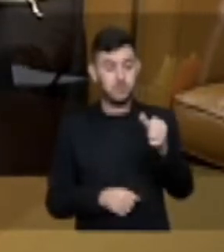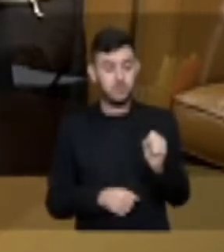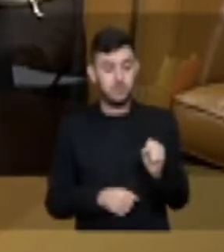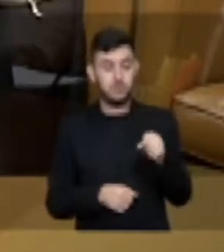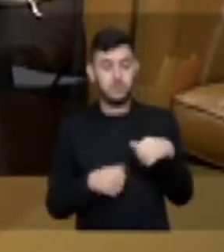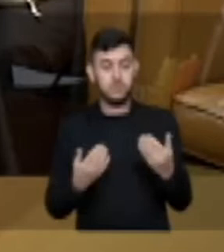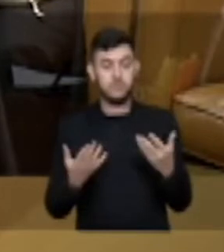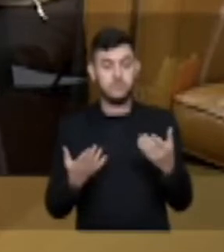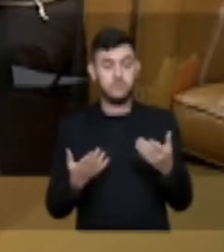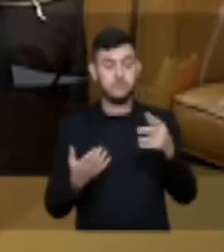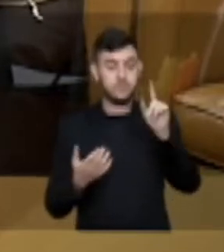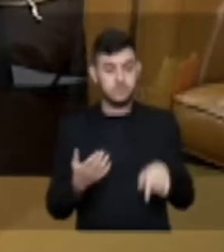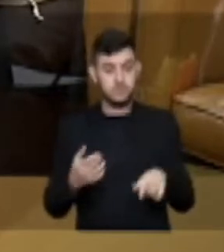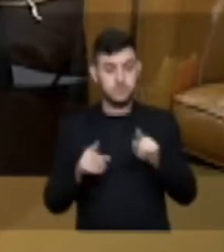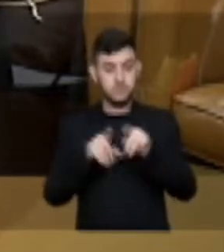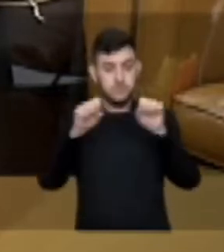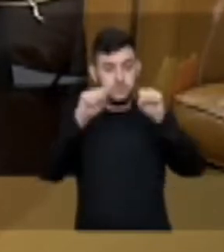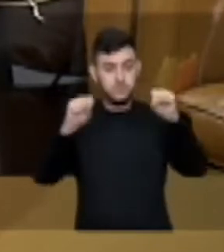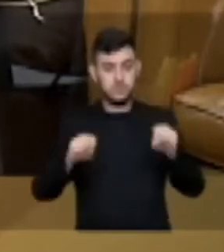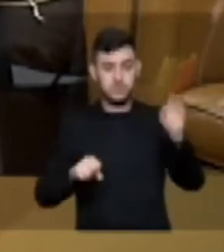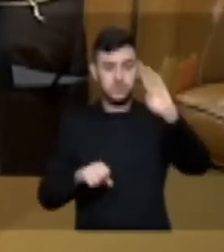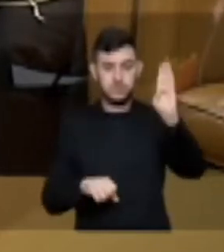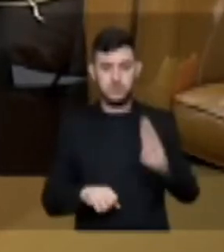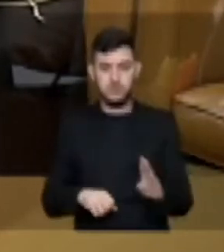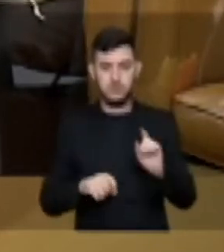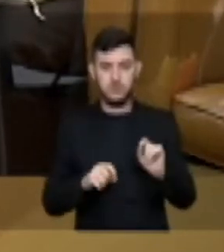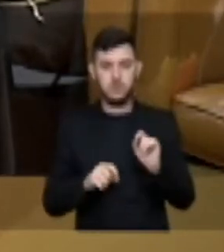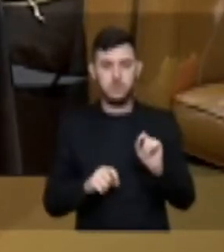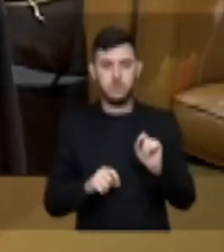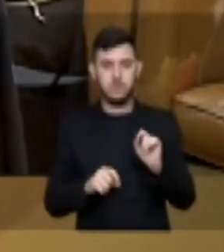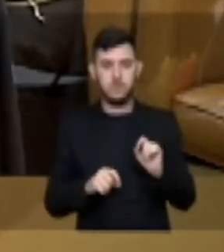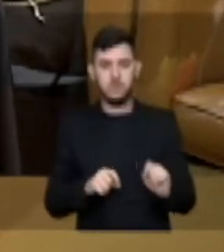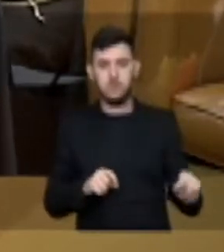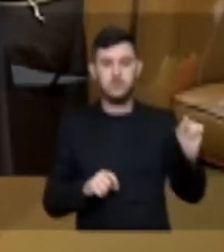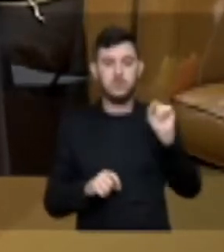do Sistema Nacional de Informações e Saneamento Básico, o SNI,